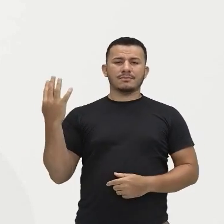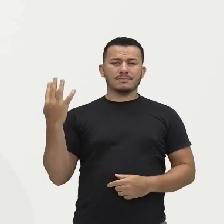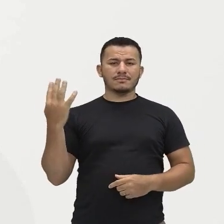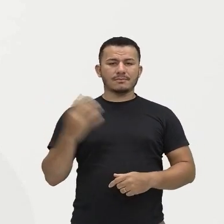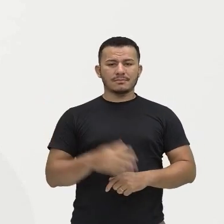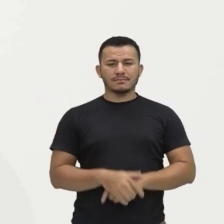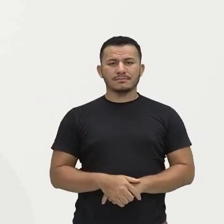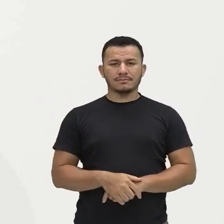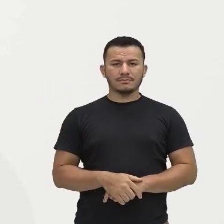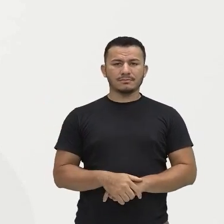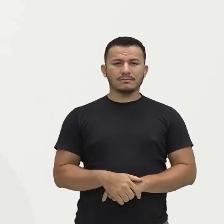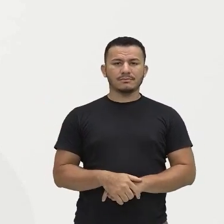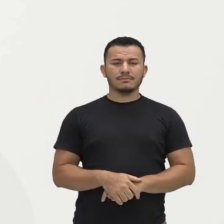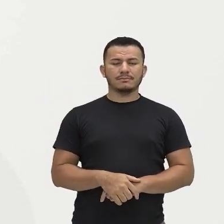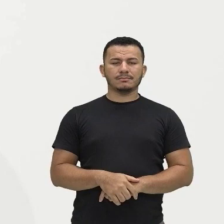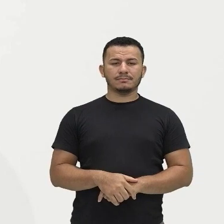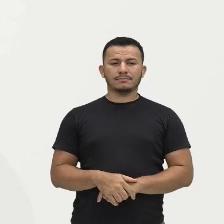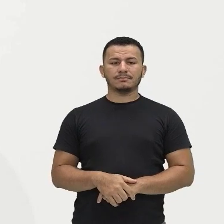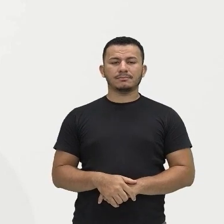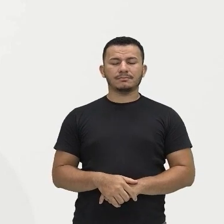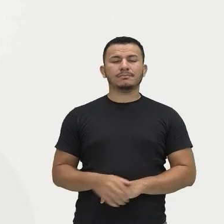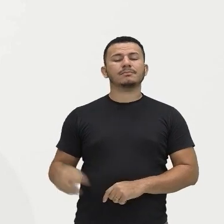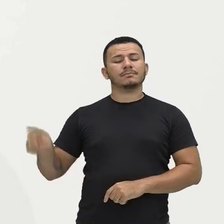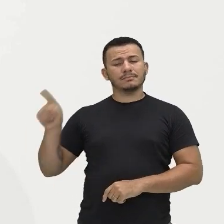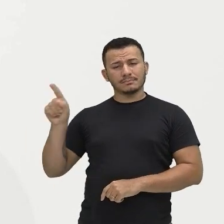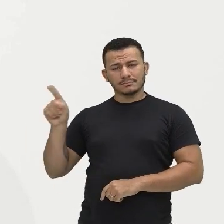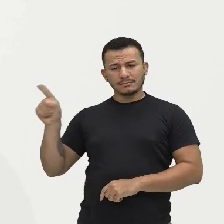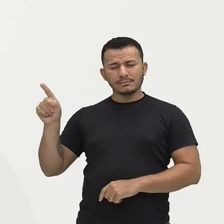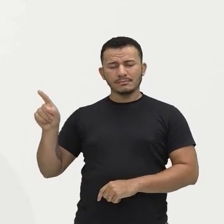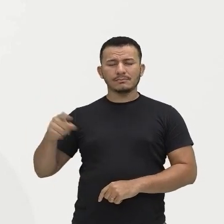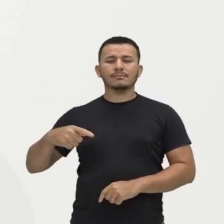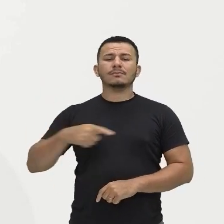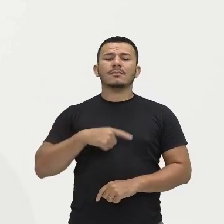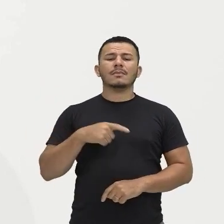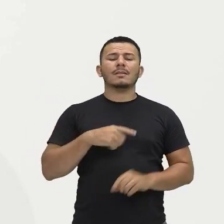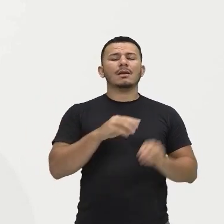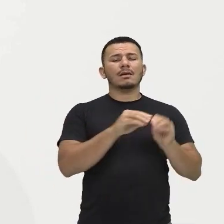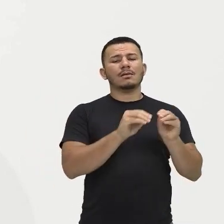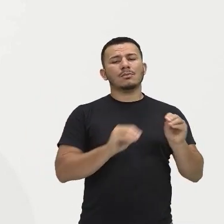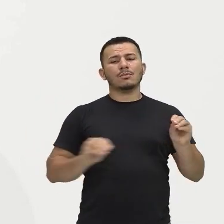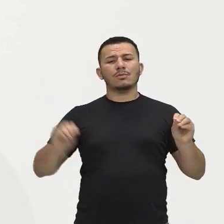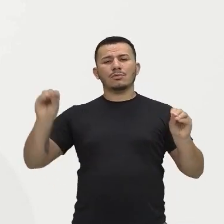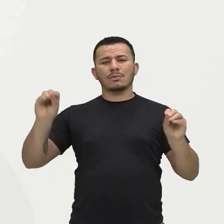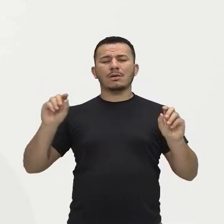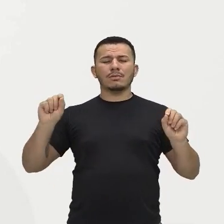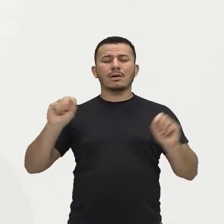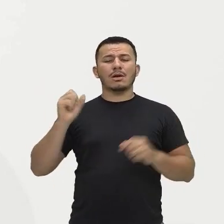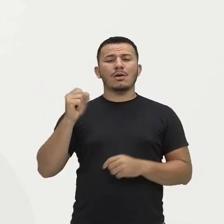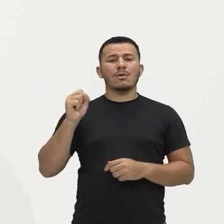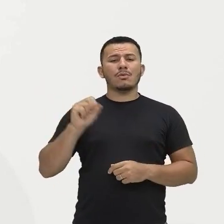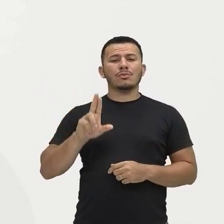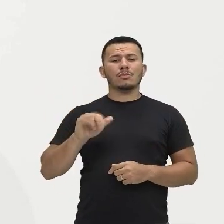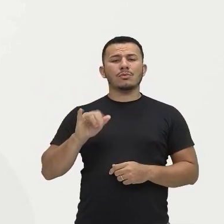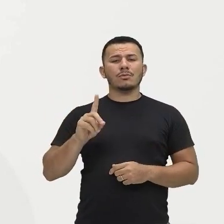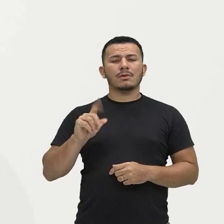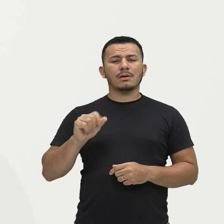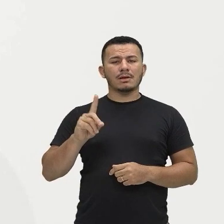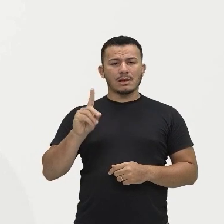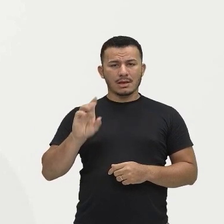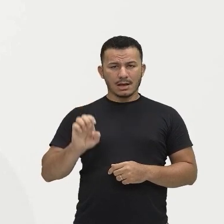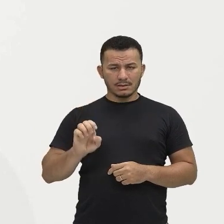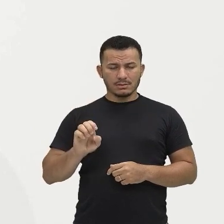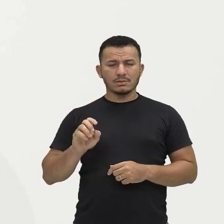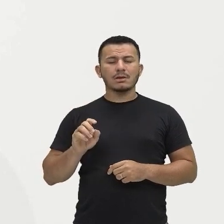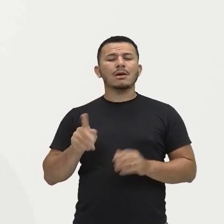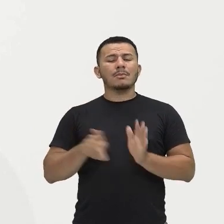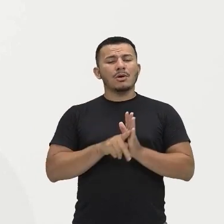4. Beleza, meu povo? Então, nesse caso, temos que deslocar, ó, qual é a conclusão? 8 unidades para a direita,